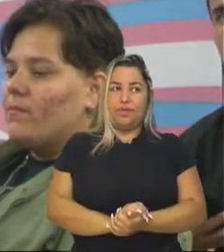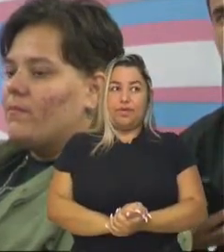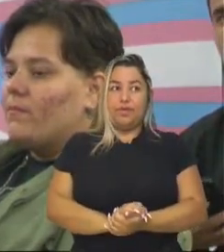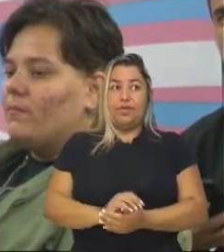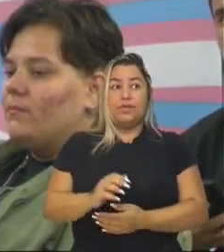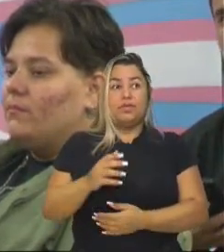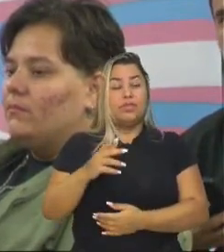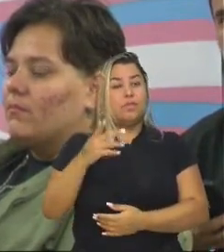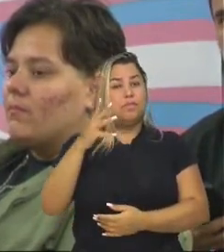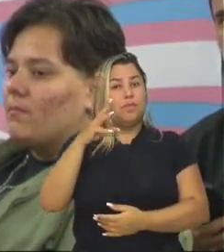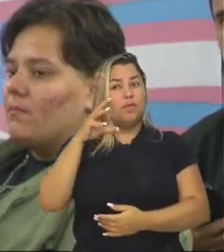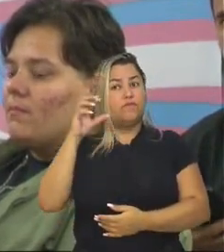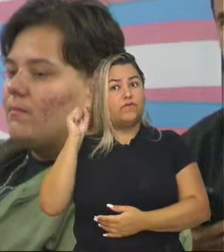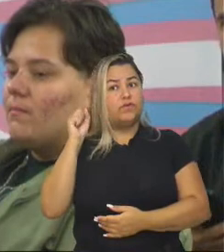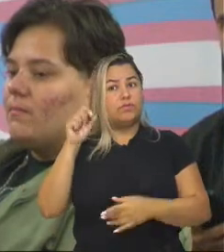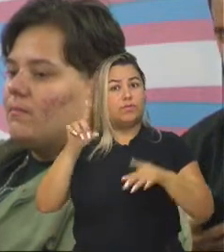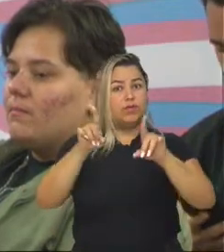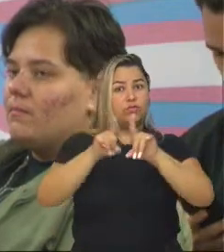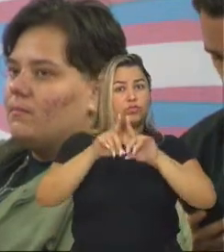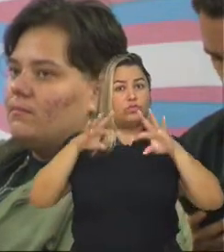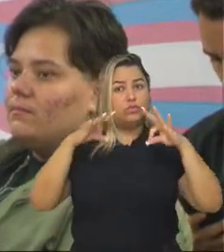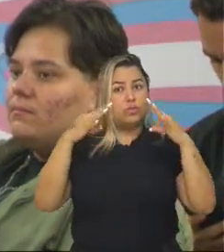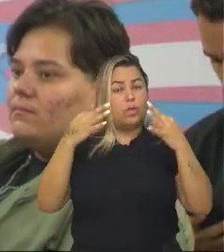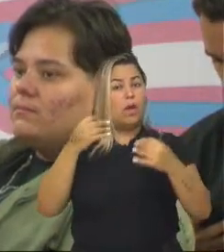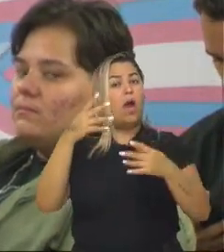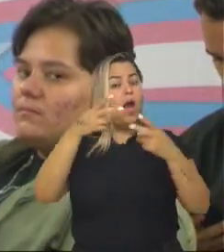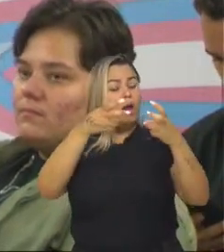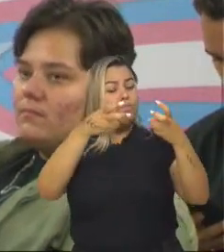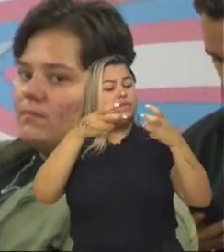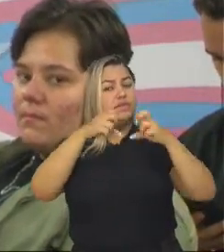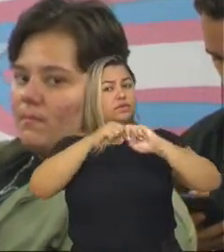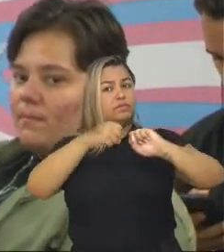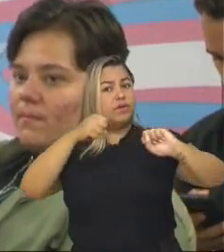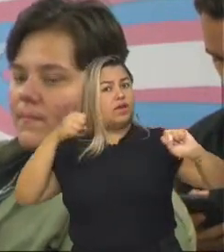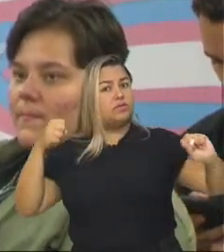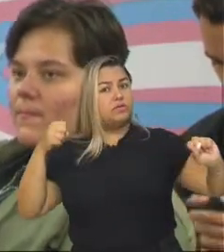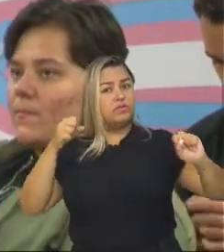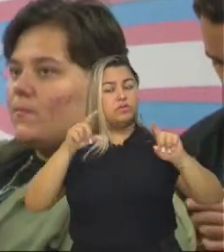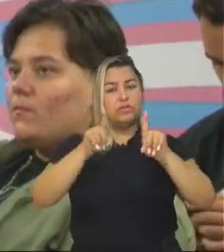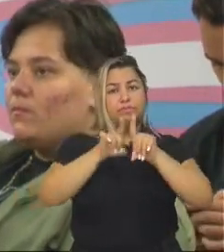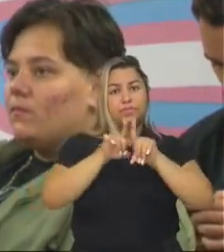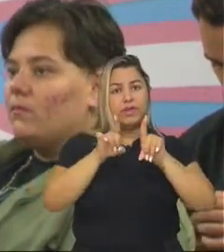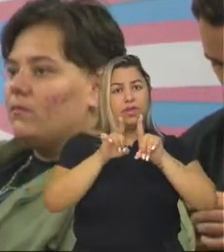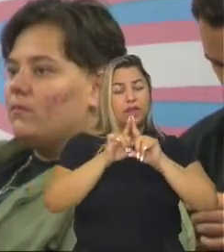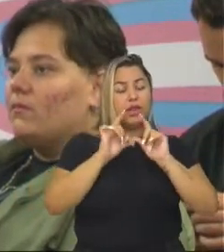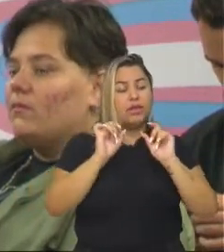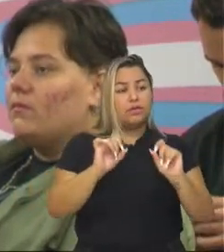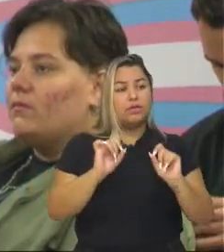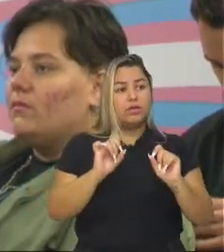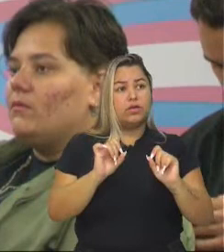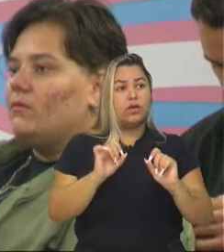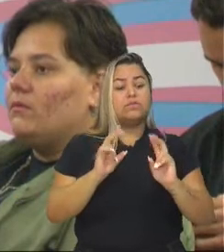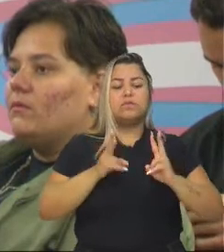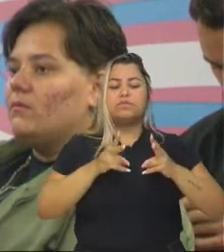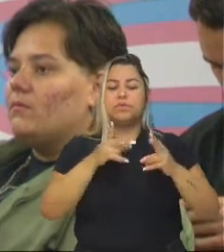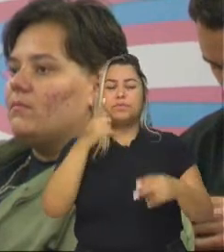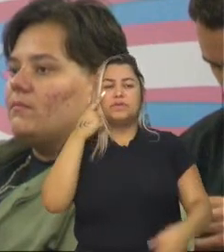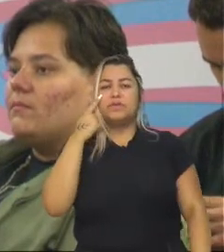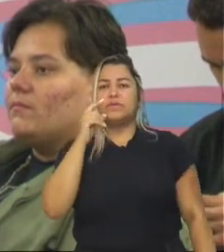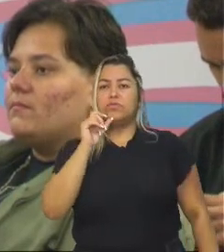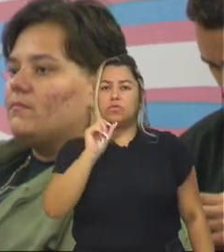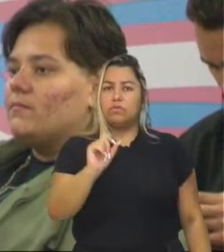que, ouvindo tudo isso, percebendo a grandiosidade que foi tudo isso, e eu só fico pensando